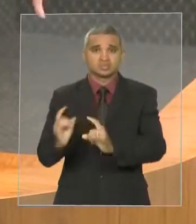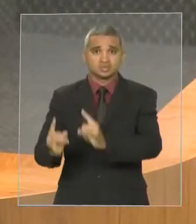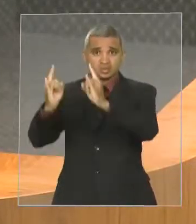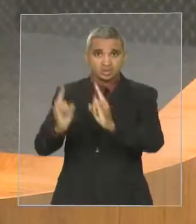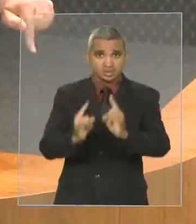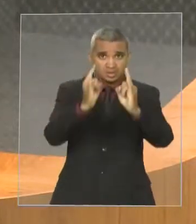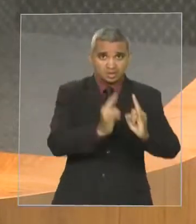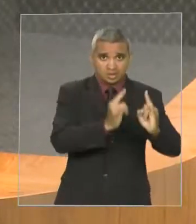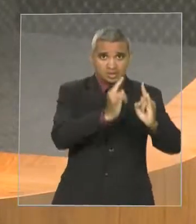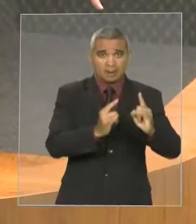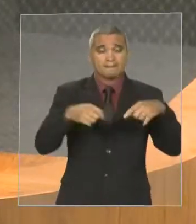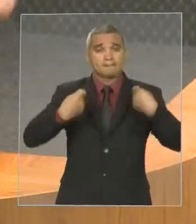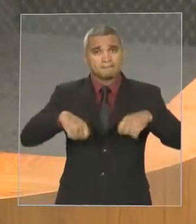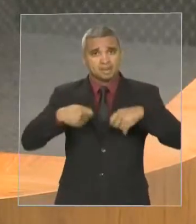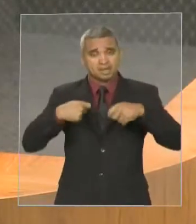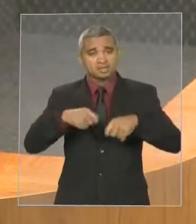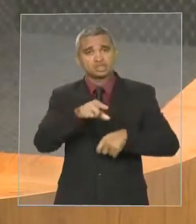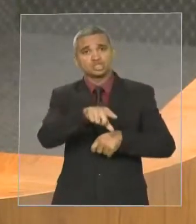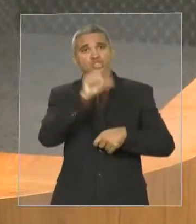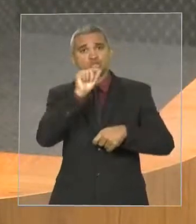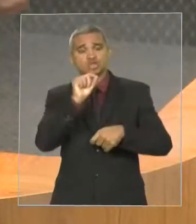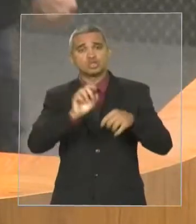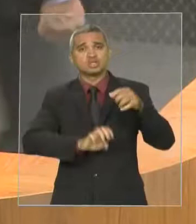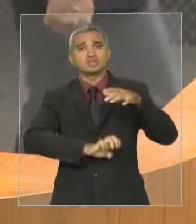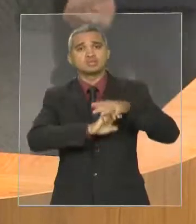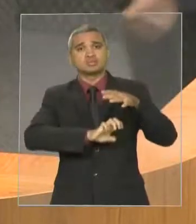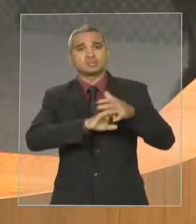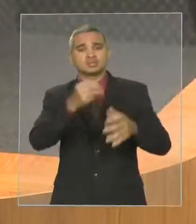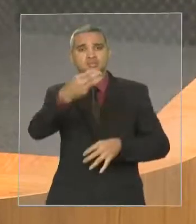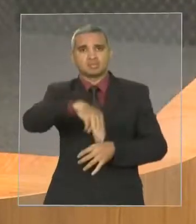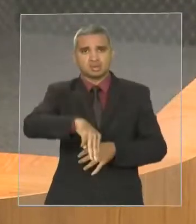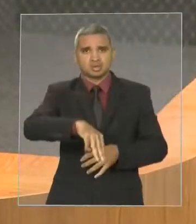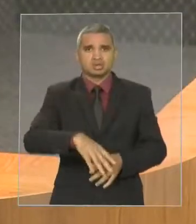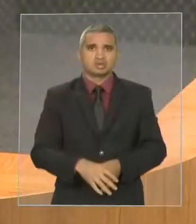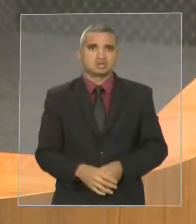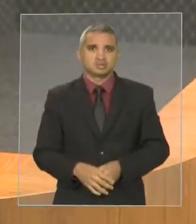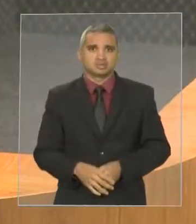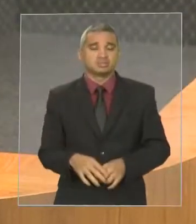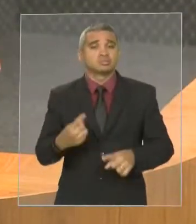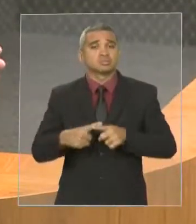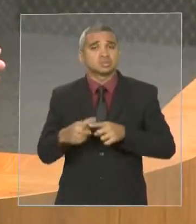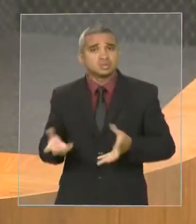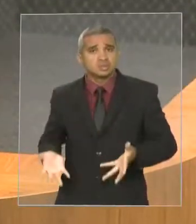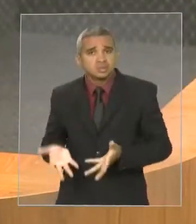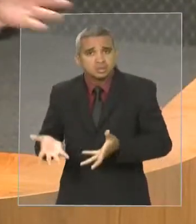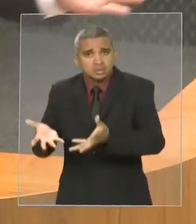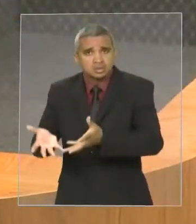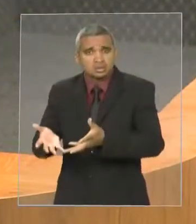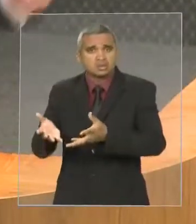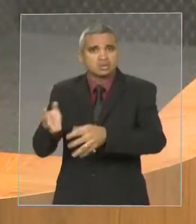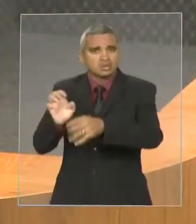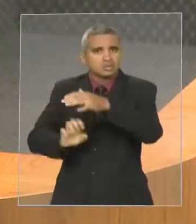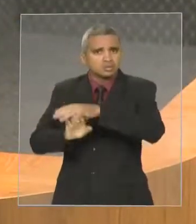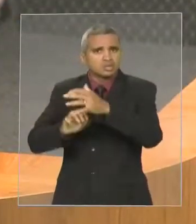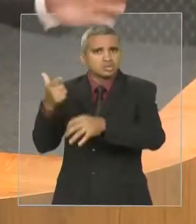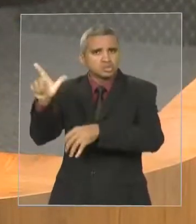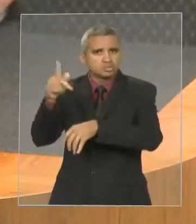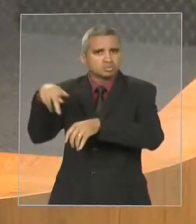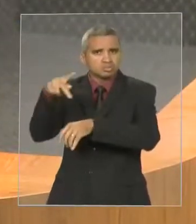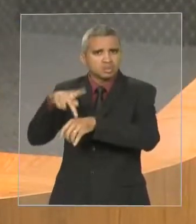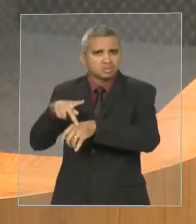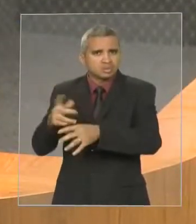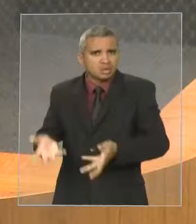para as empresas maranhenses construir, no momento que se dá essa quantidade de incentivos? Então, são questões que a gente tem que colocar, tem